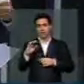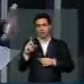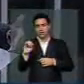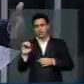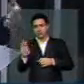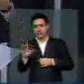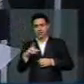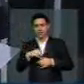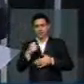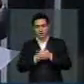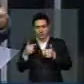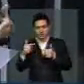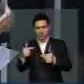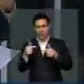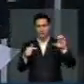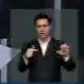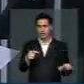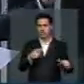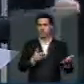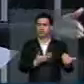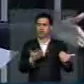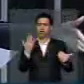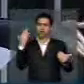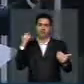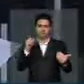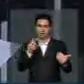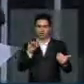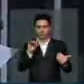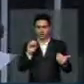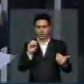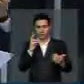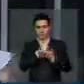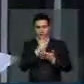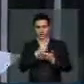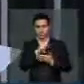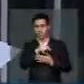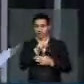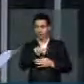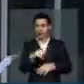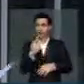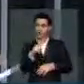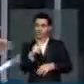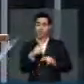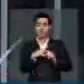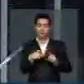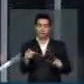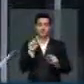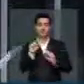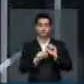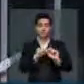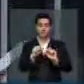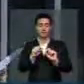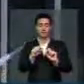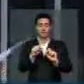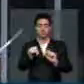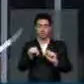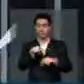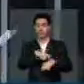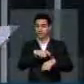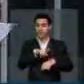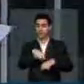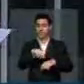militante da esquerda aquele jovem militante lá do Rio de Janeiro apesar de ser goiano era essa Essa época em que